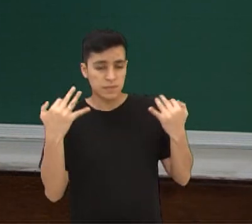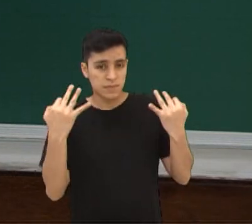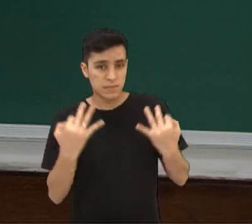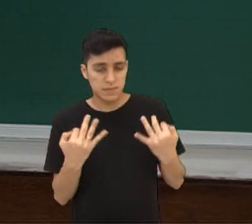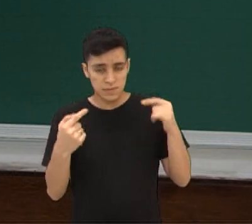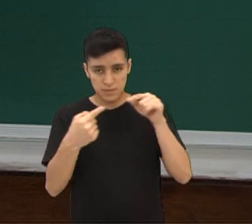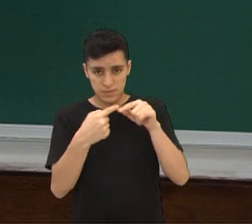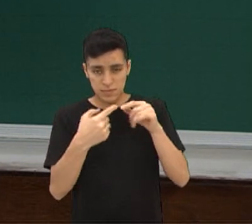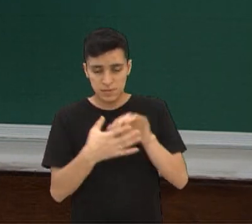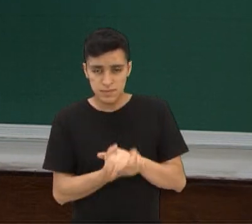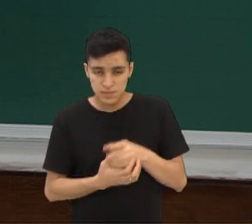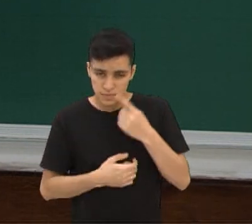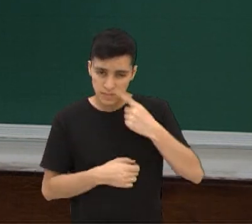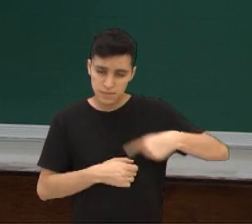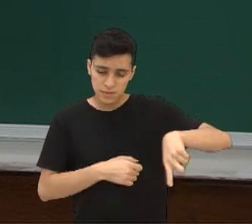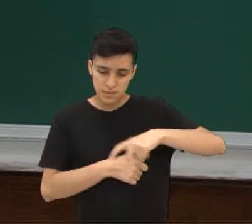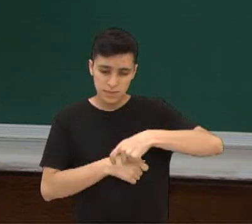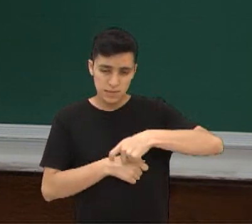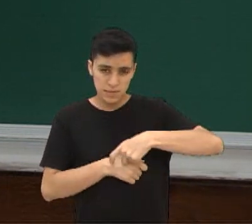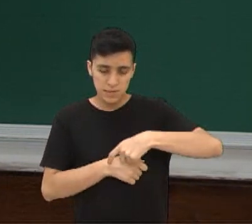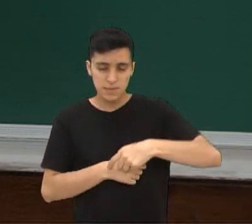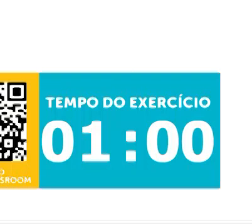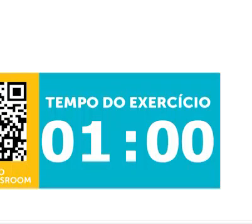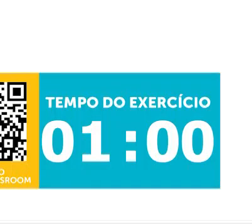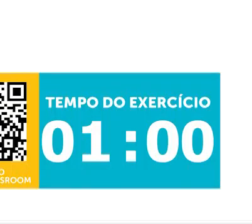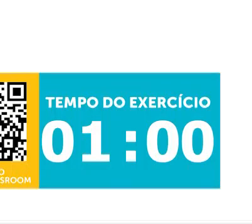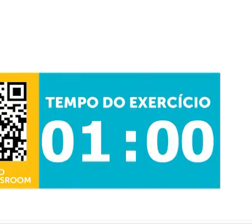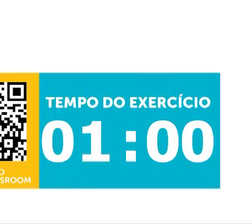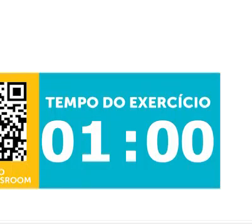a frase. Vou dar um tempinho para vocês e a gente já retorna.